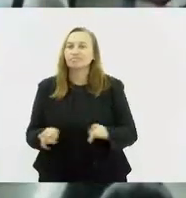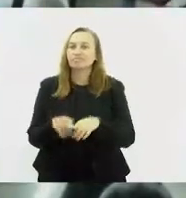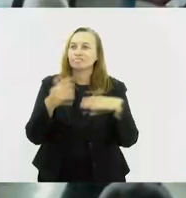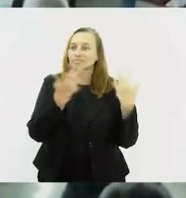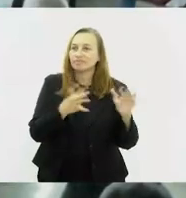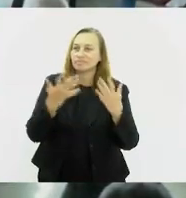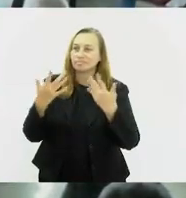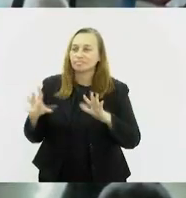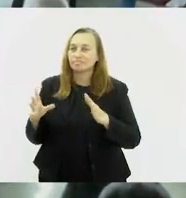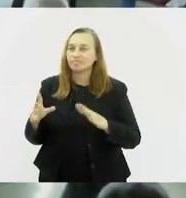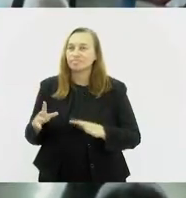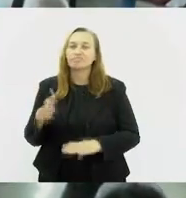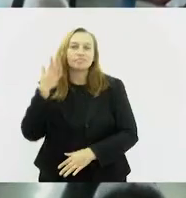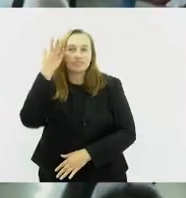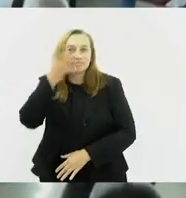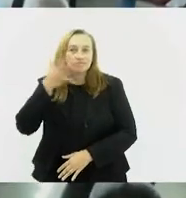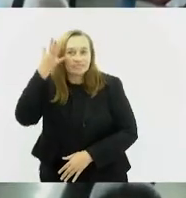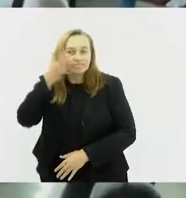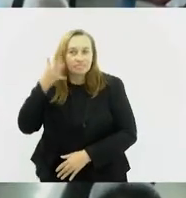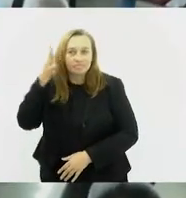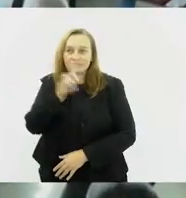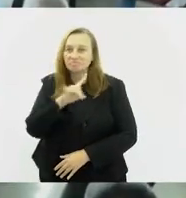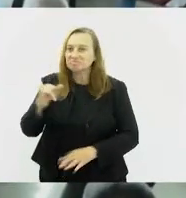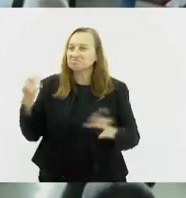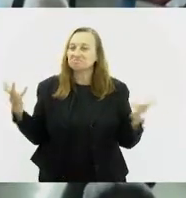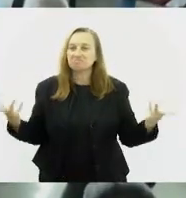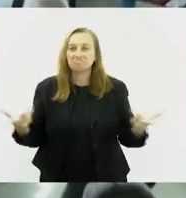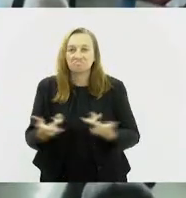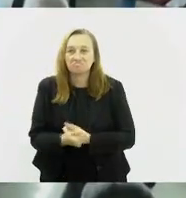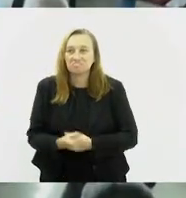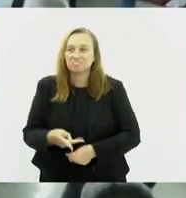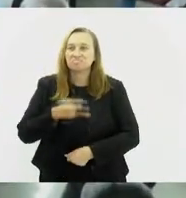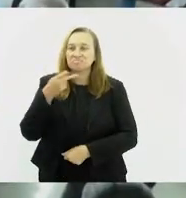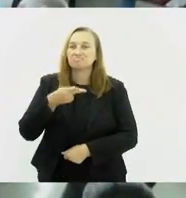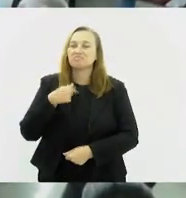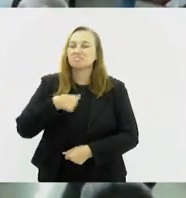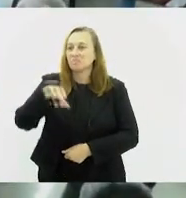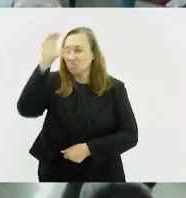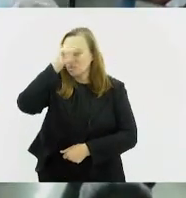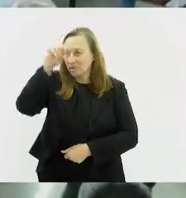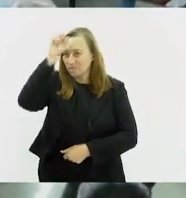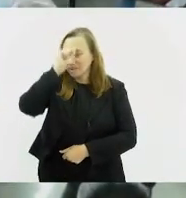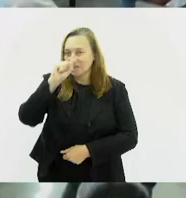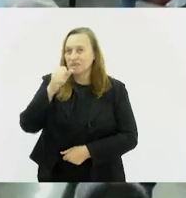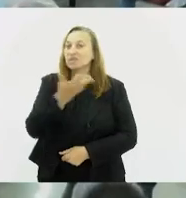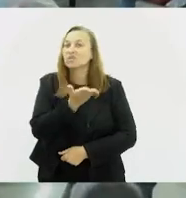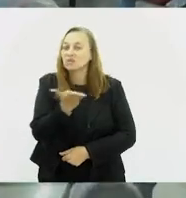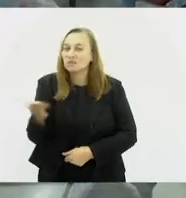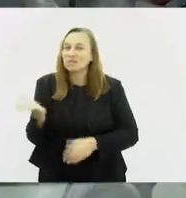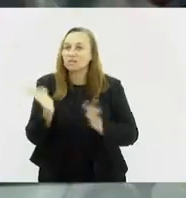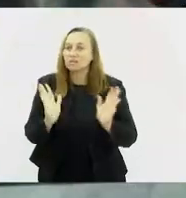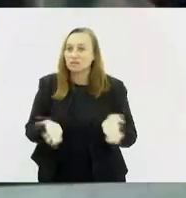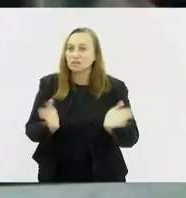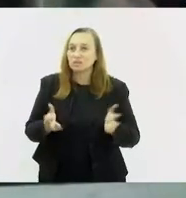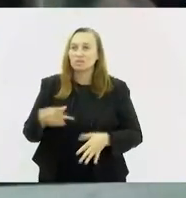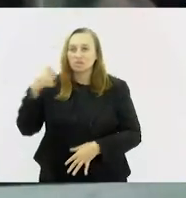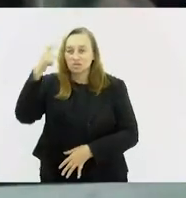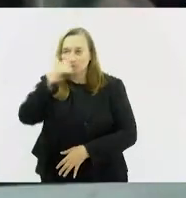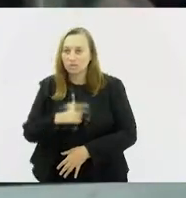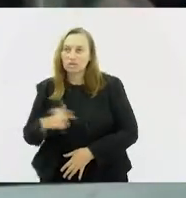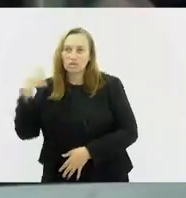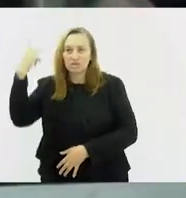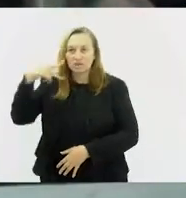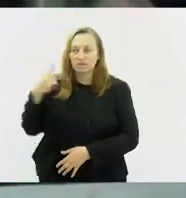as palestrantes do dia, maravilhosas, e dizer que eu aprendi muito com vocês hoje. Eu sou vereadora em Barra do